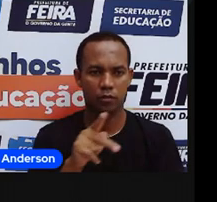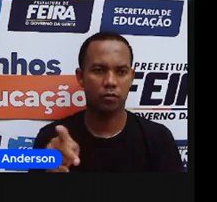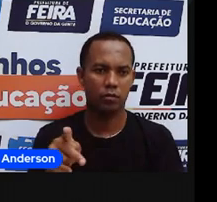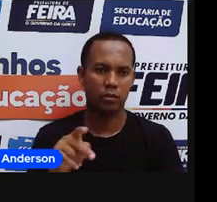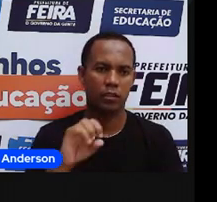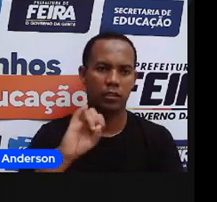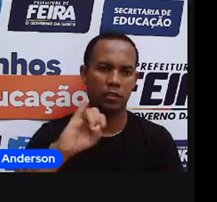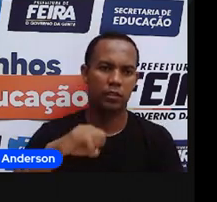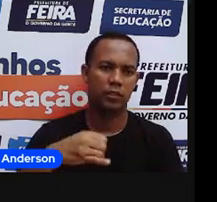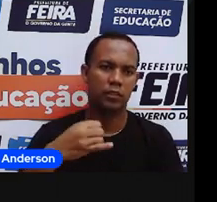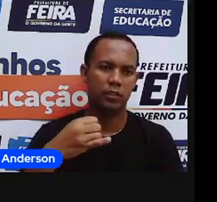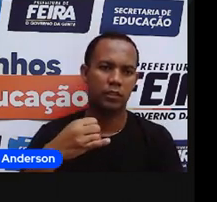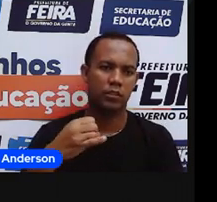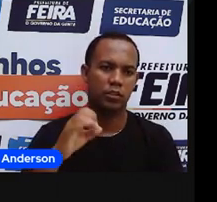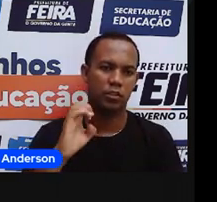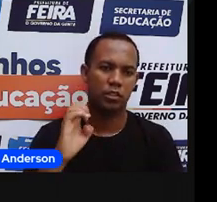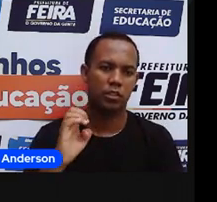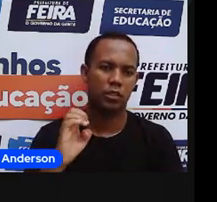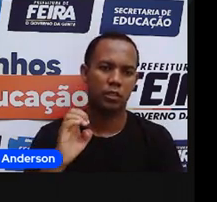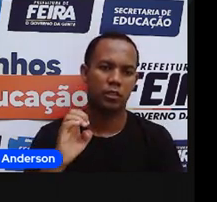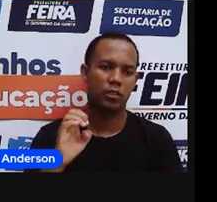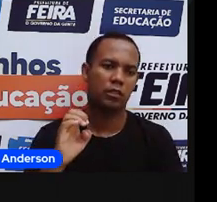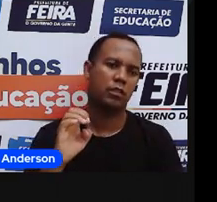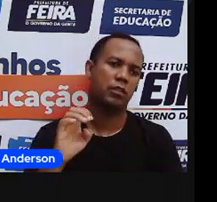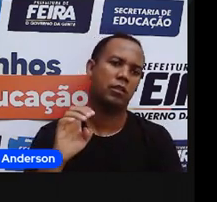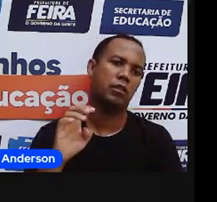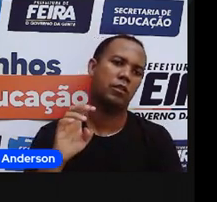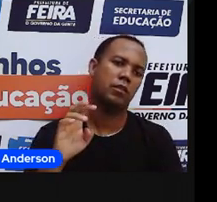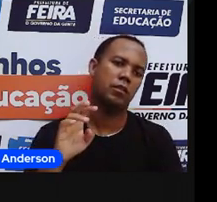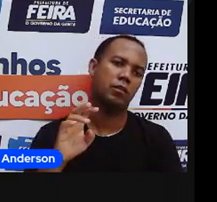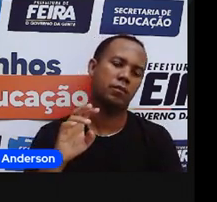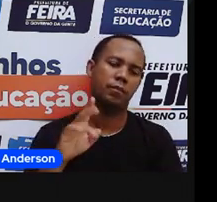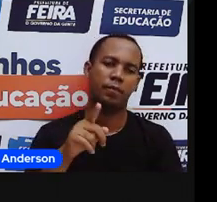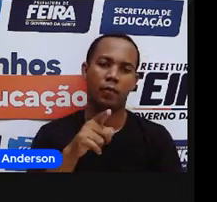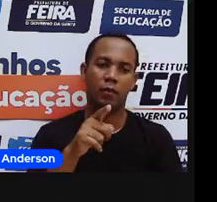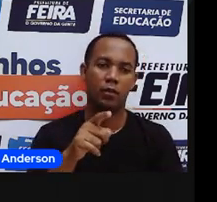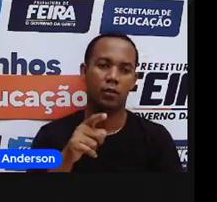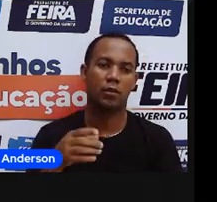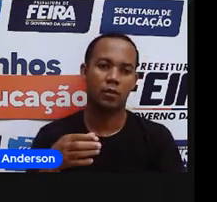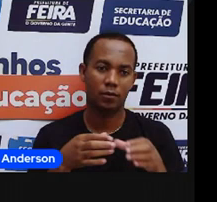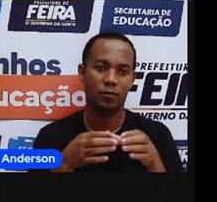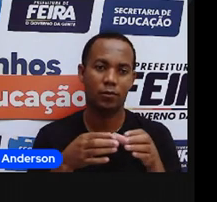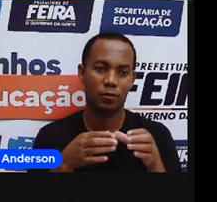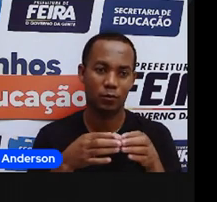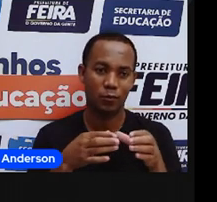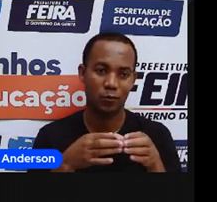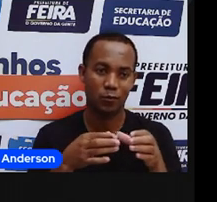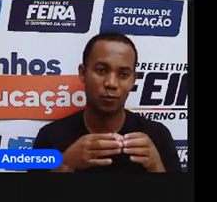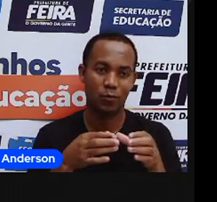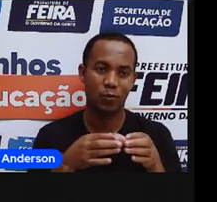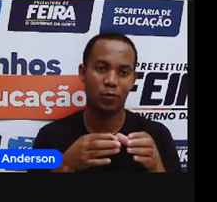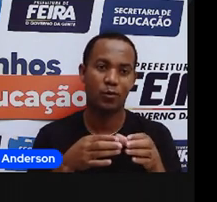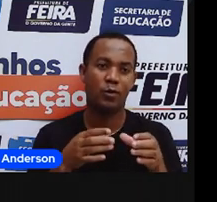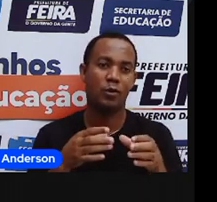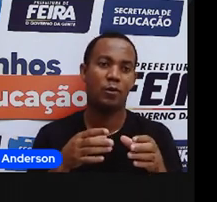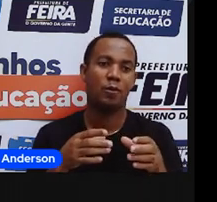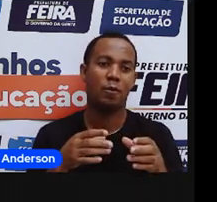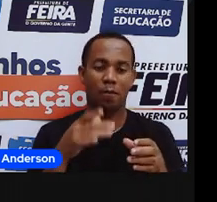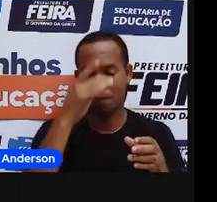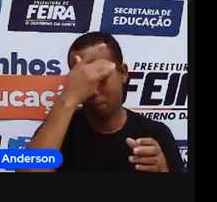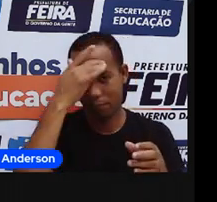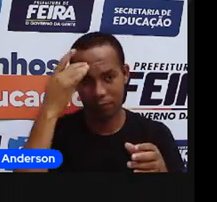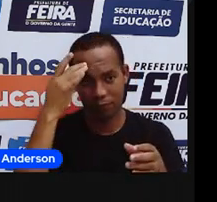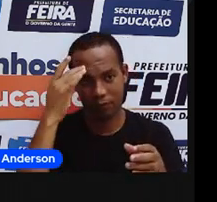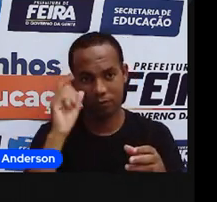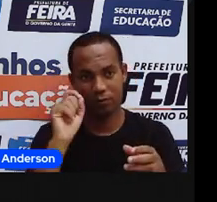ela tirou várias dúvidas aí com relação à questão dos indígenas, que ela, na verdade, a Pro encheu